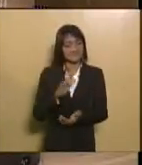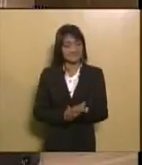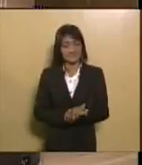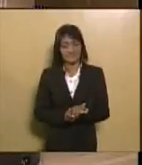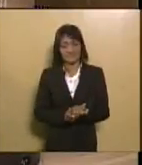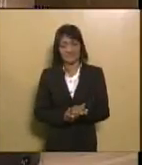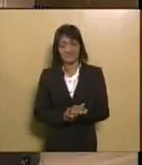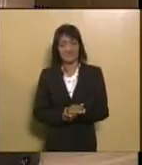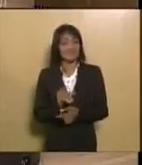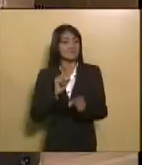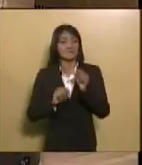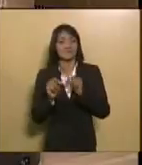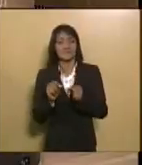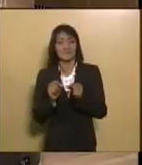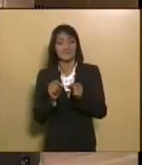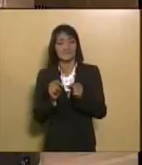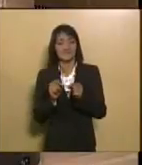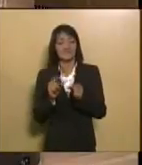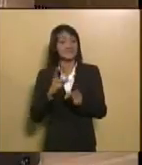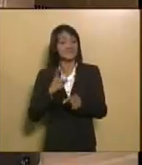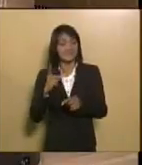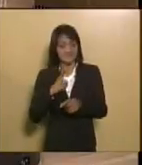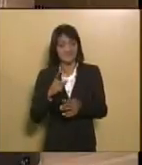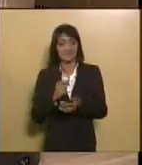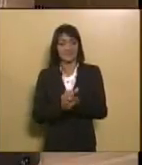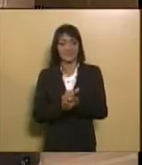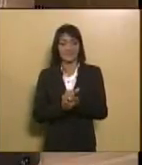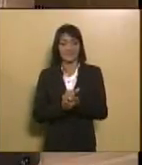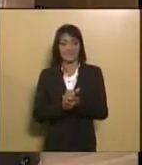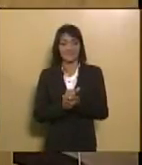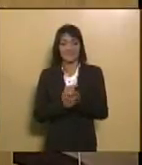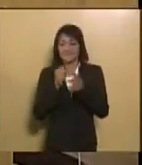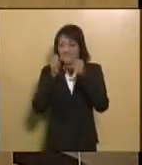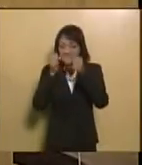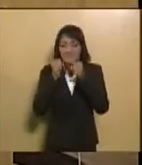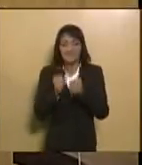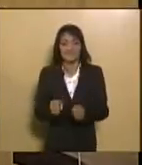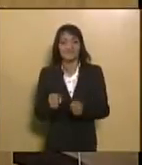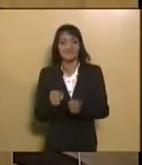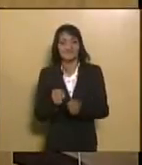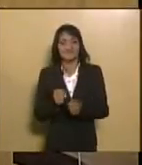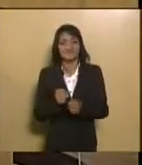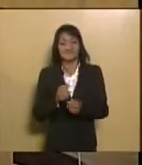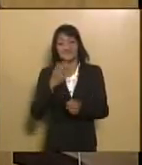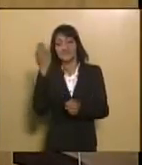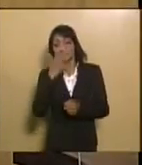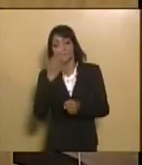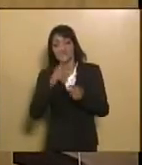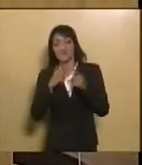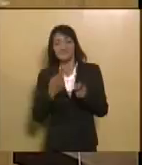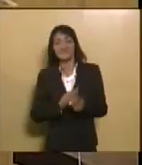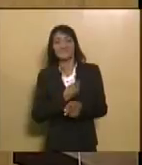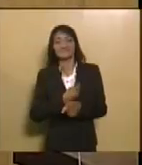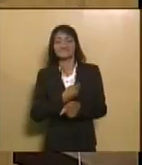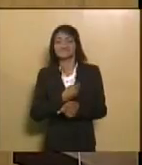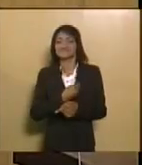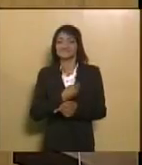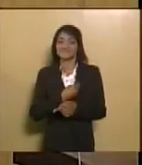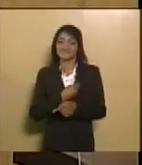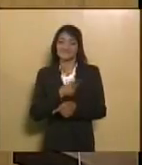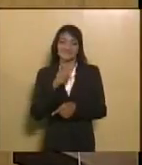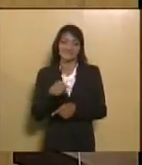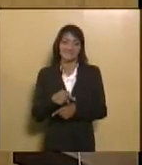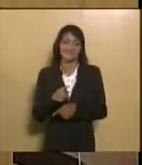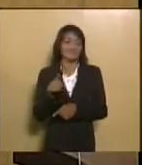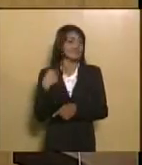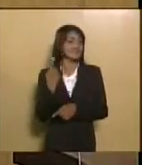divinos dele é onipotência, onisciência e onipresença. Nós, nenhum de nós,